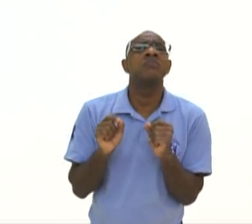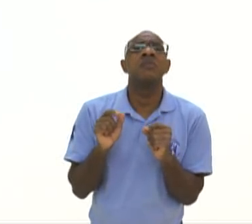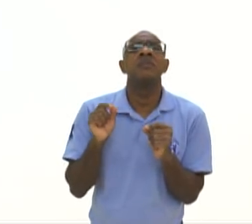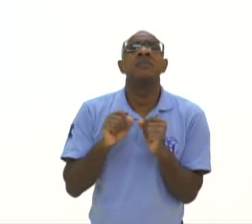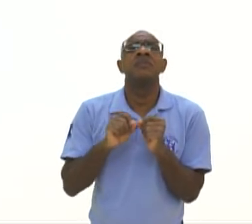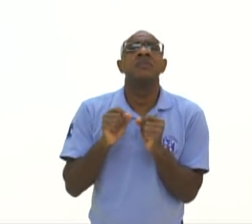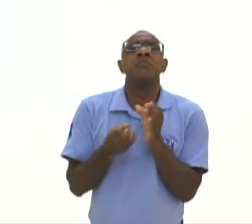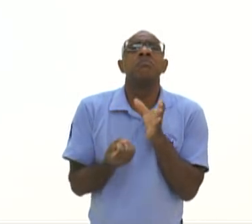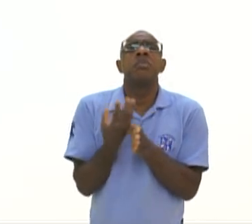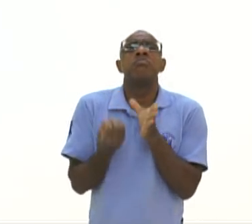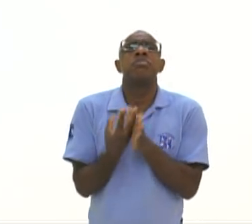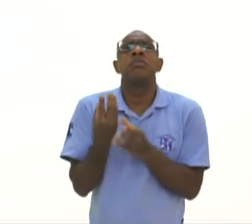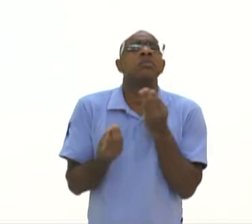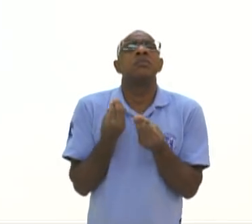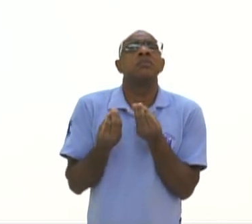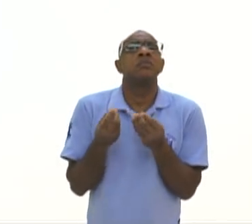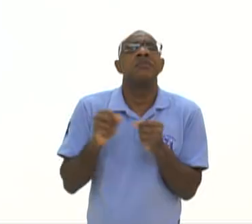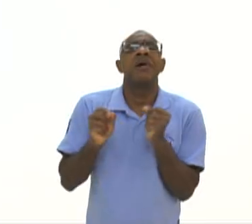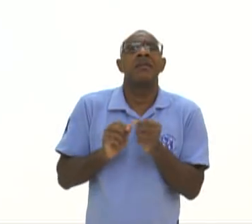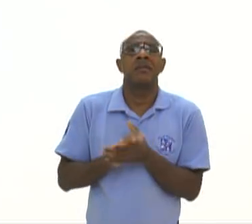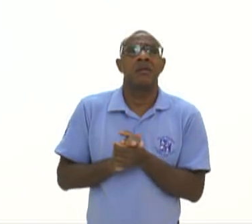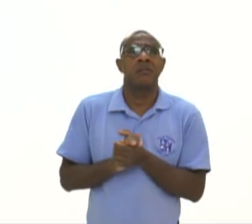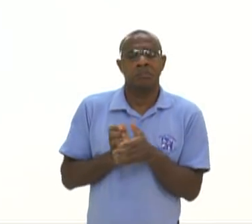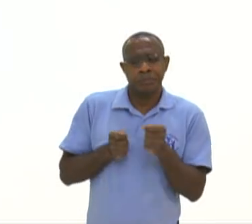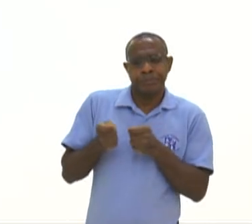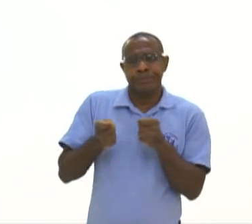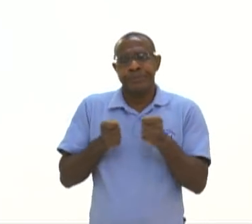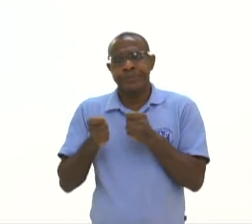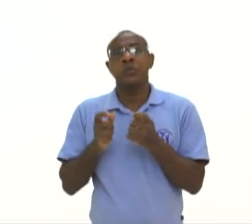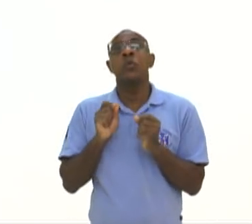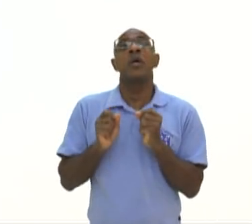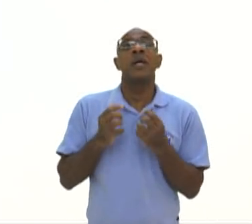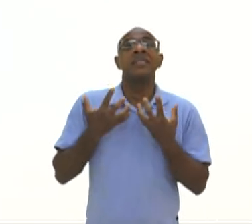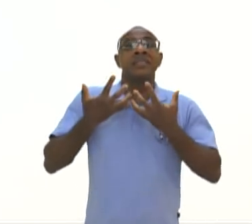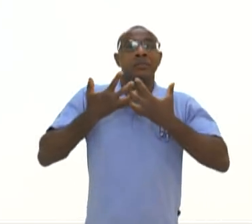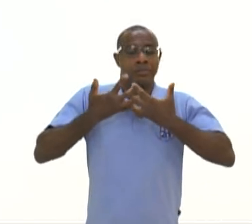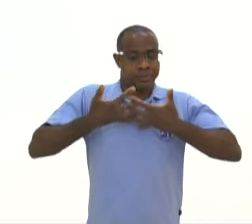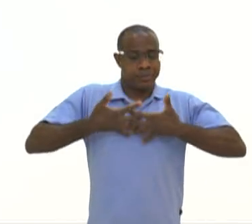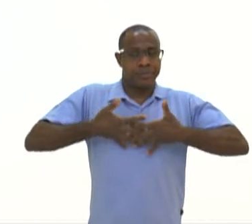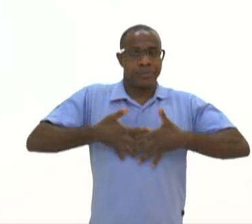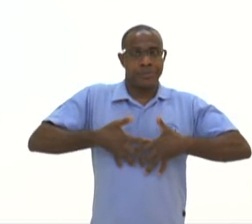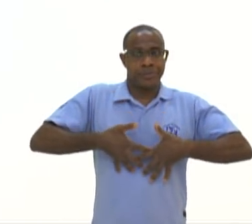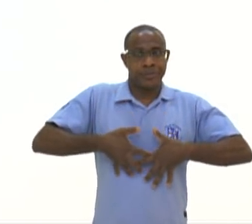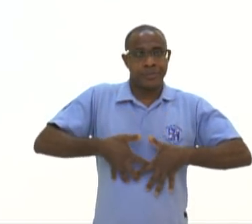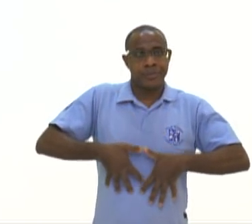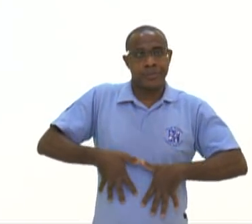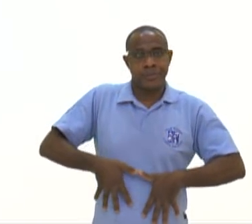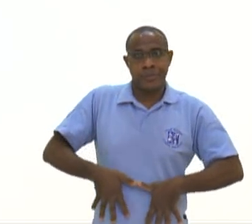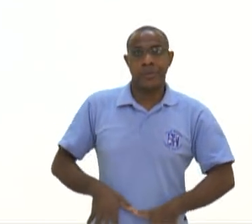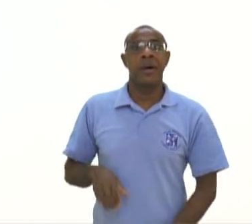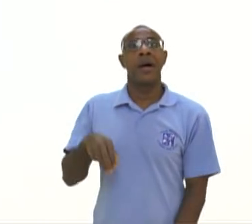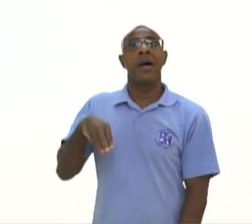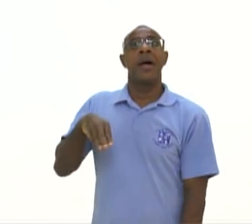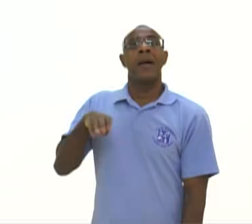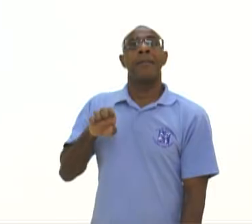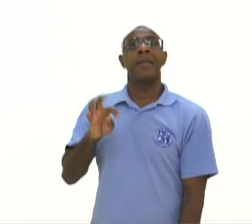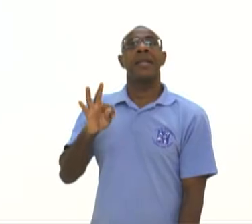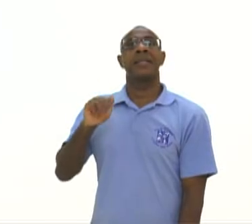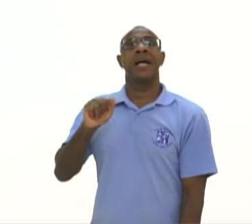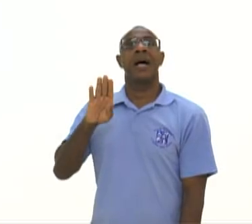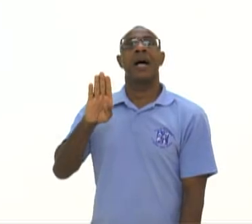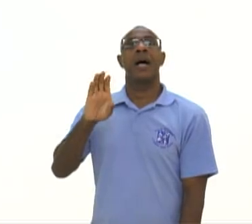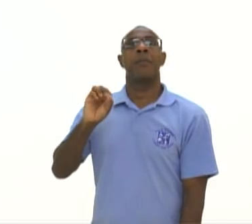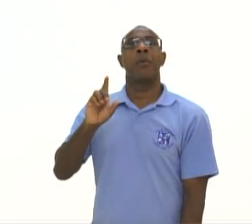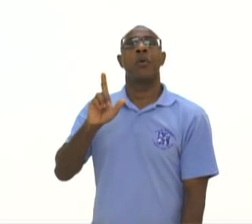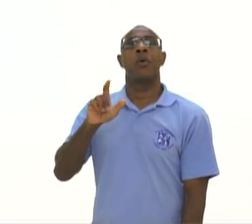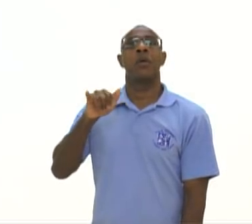hormônios produzidos por ela? Regulam o metabolismo, quer dizer, todo o funcionamento do nosso corpo, a velocidade